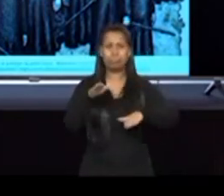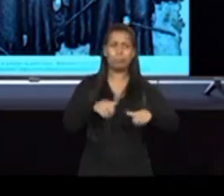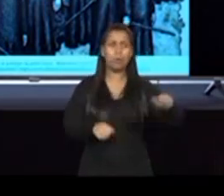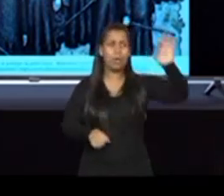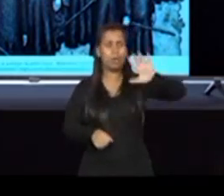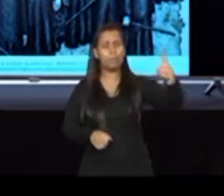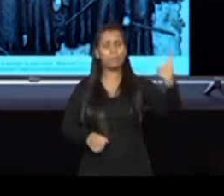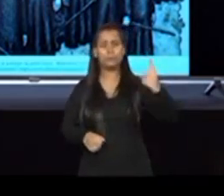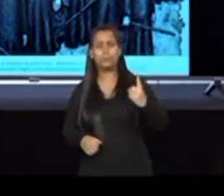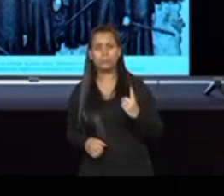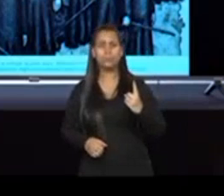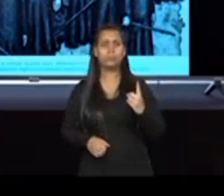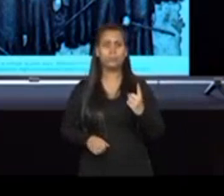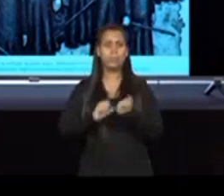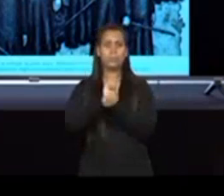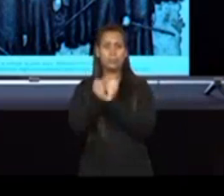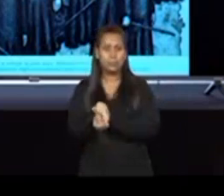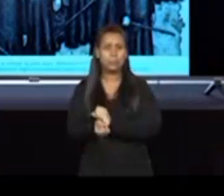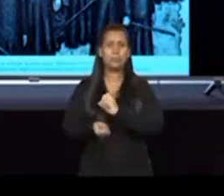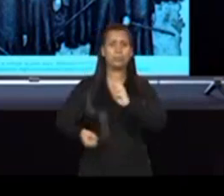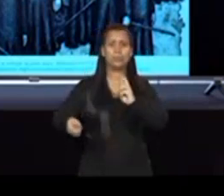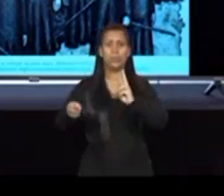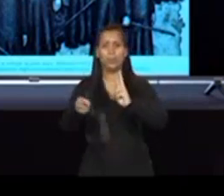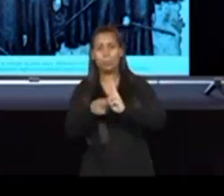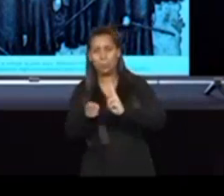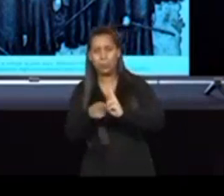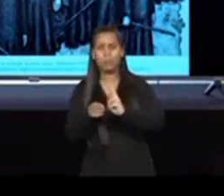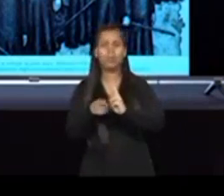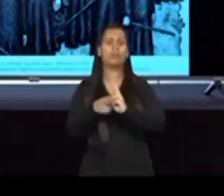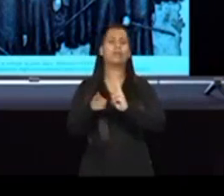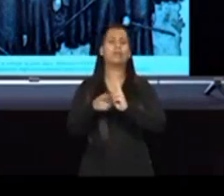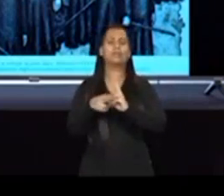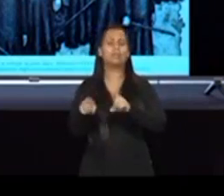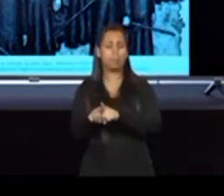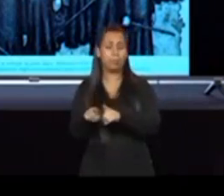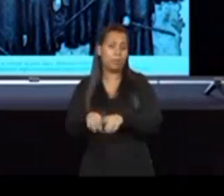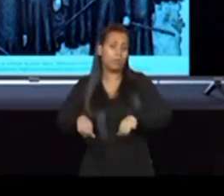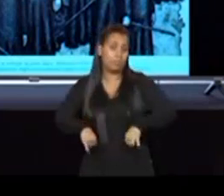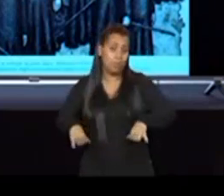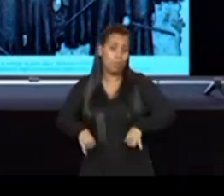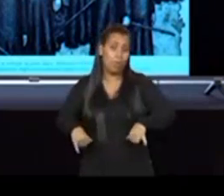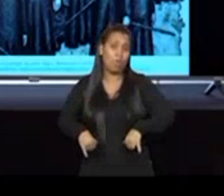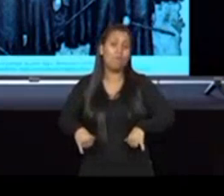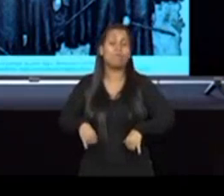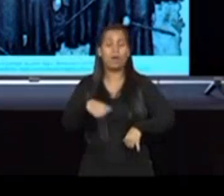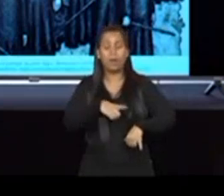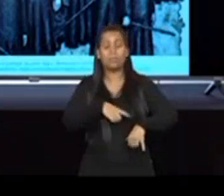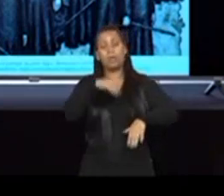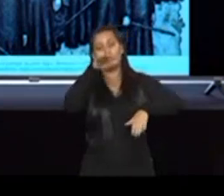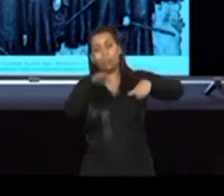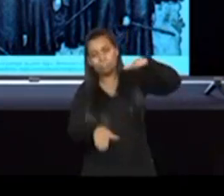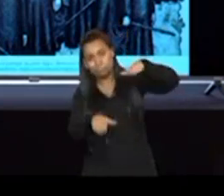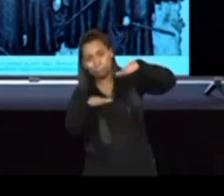dos europeus para cá, a questão da exploração do indígena, o africano que é trazido para cá como escravo, isso resulta numa grande